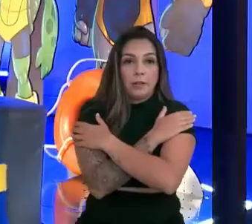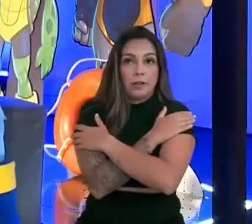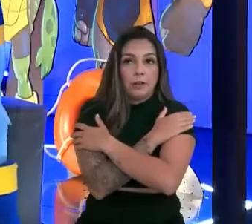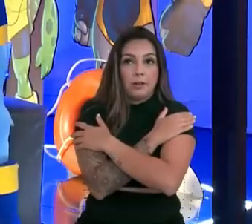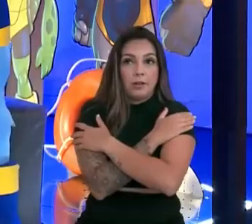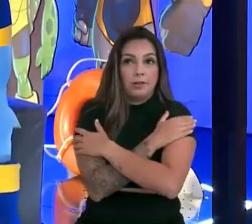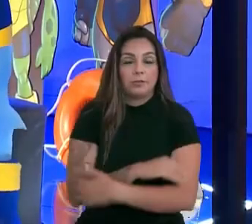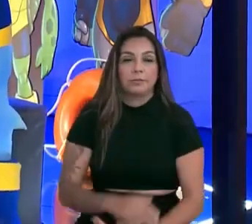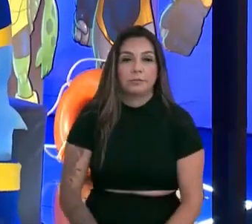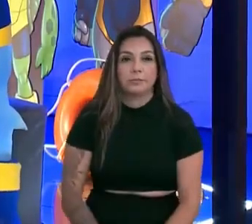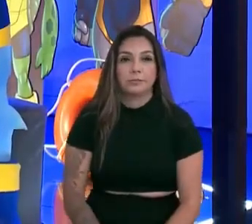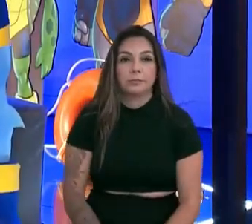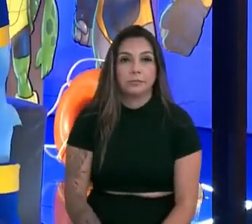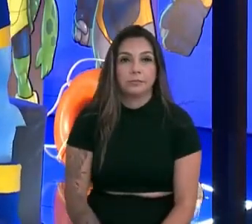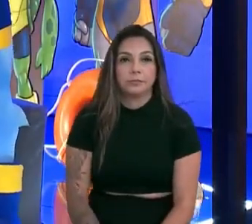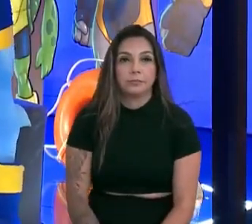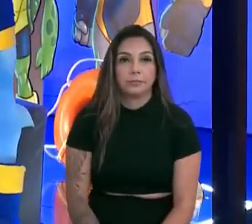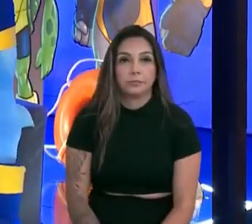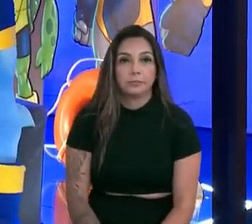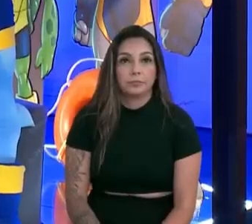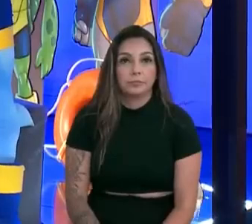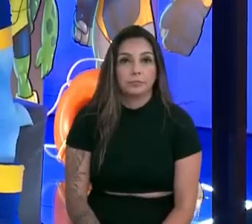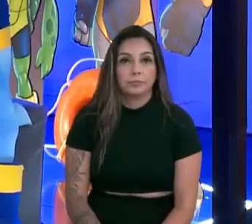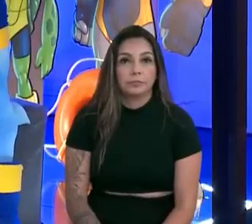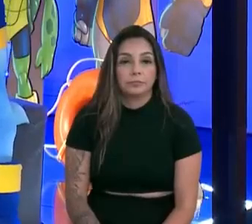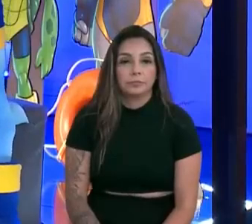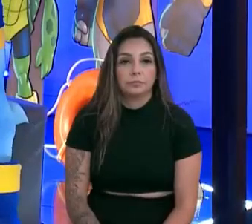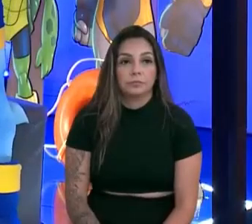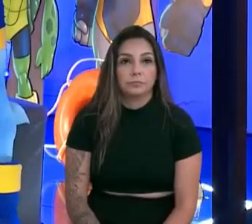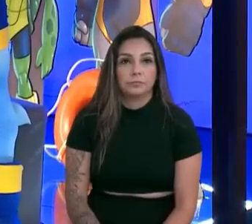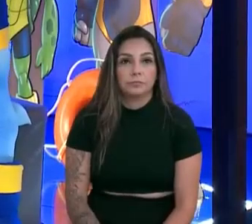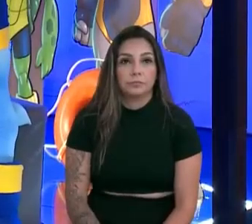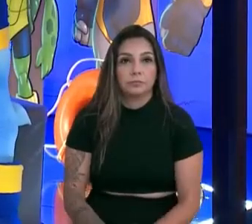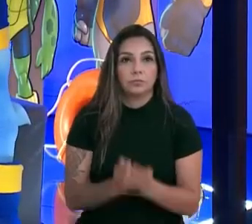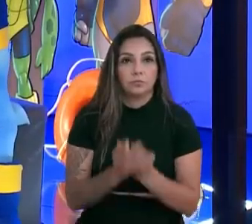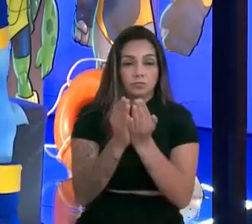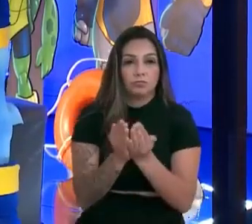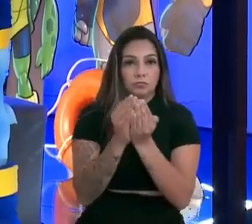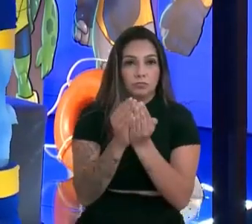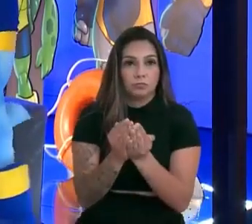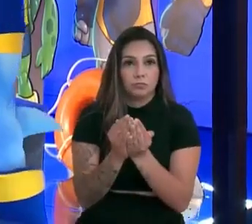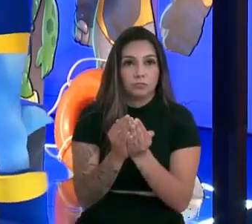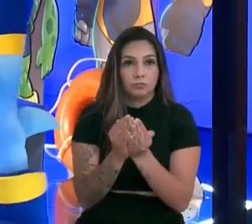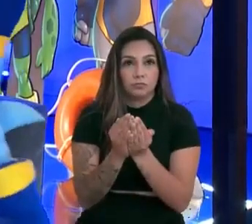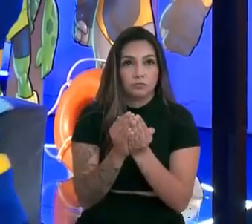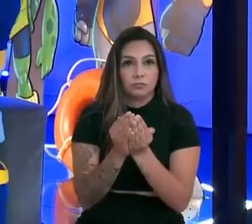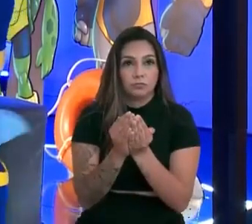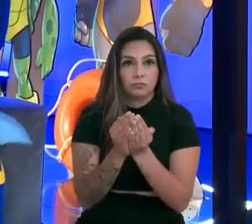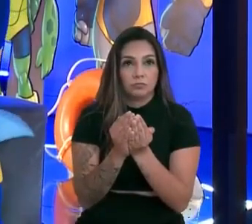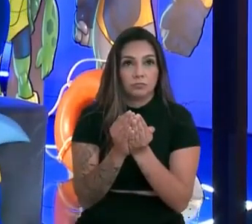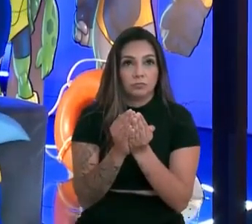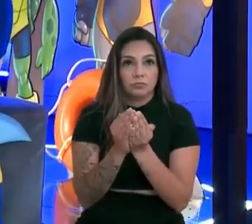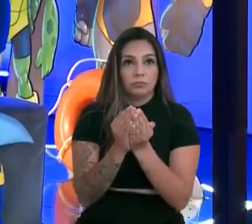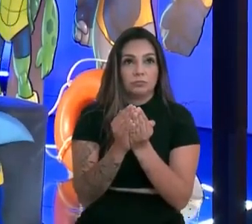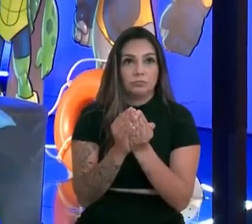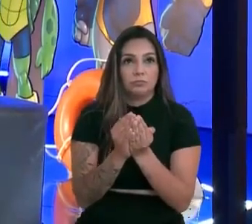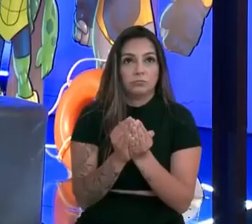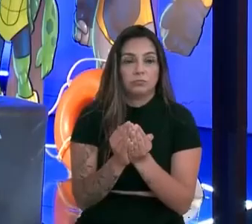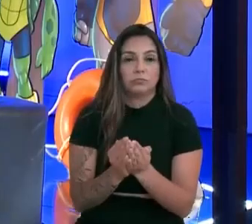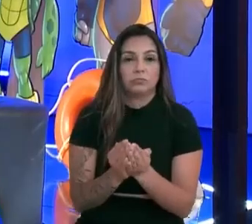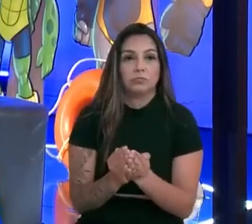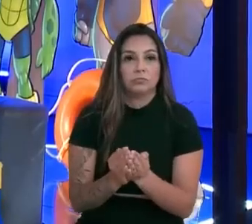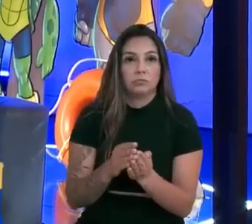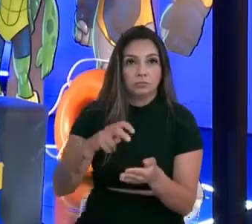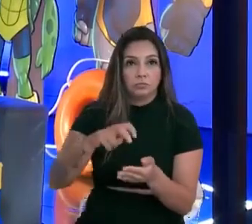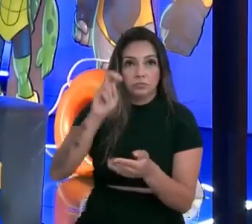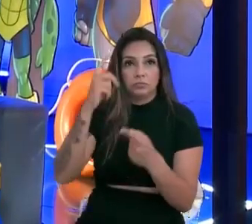Combinado? E se é barco menor? Eu vou pular de bumbum e de costas.